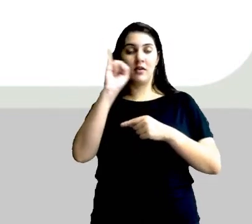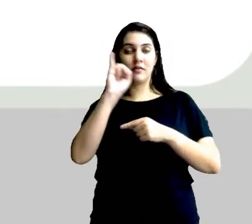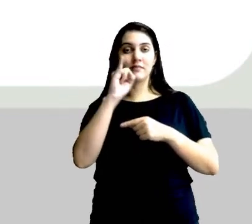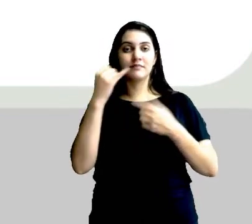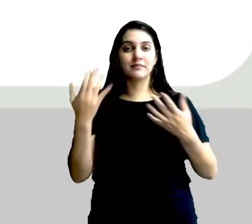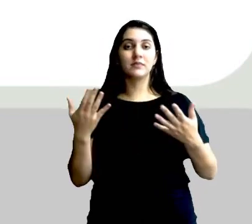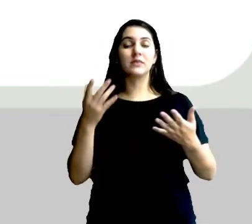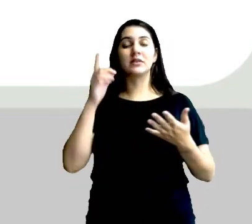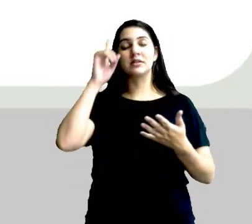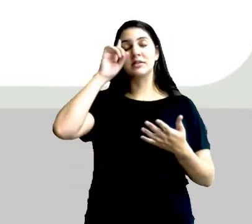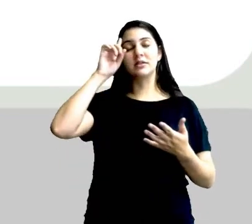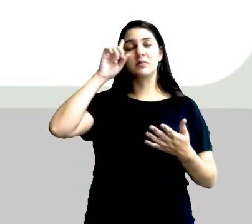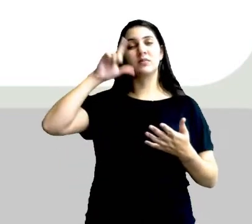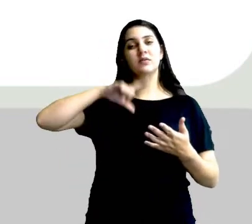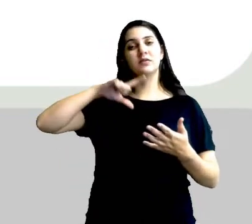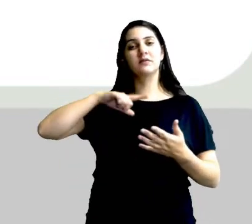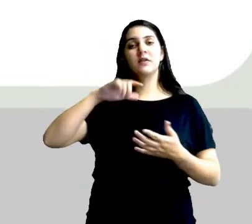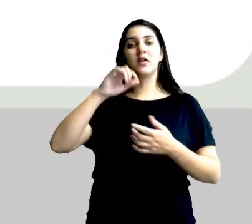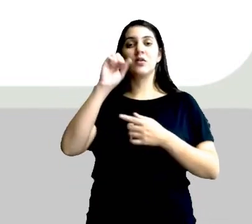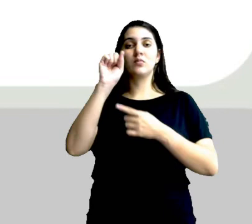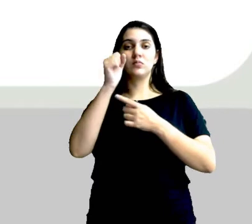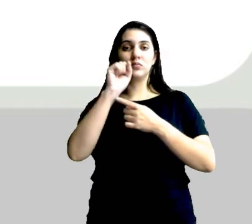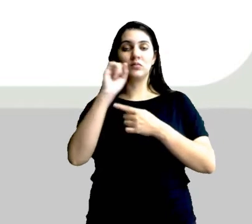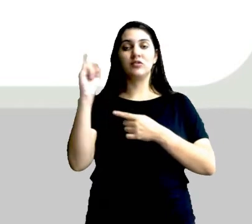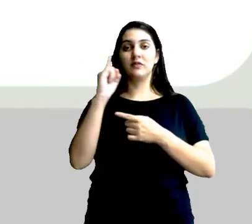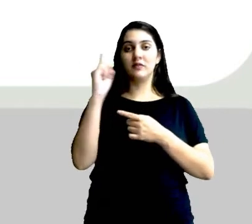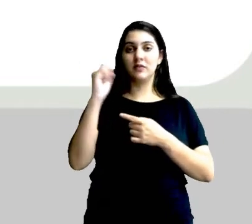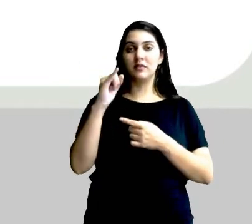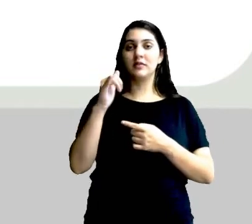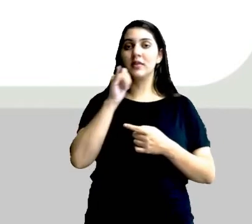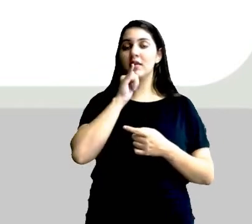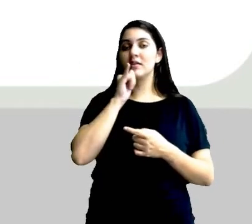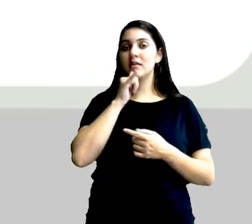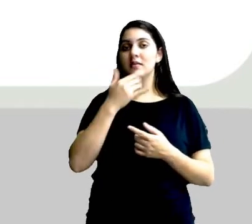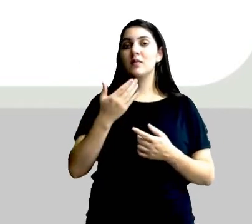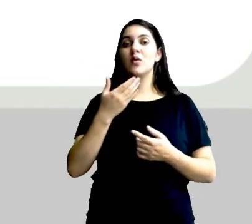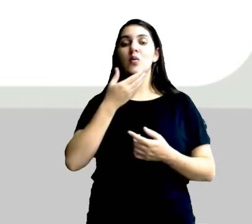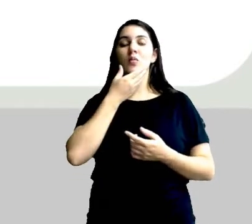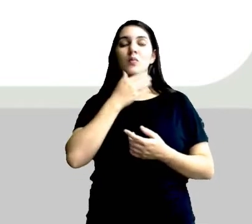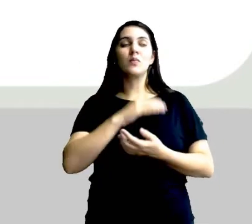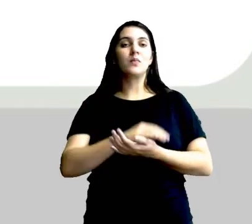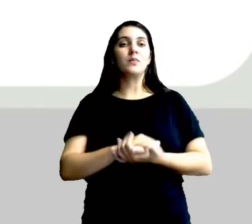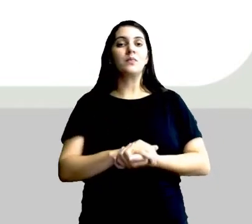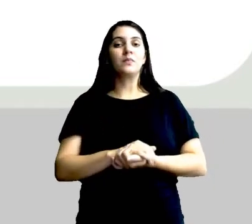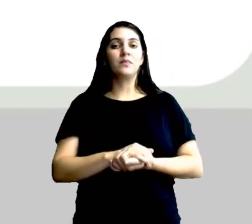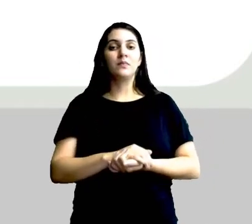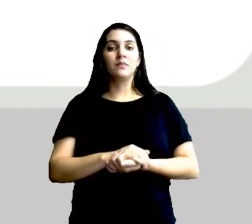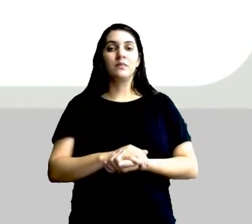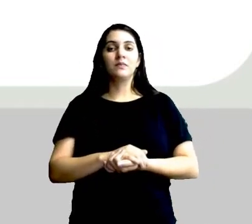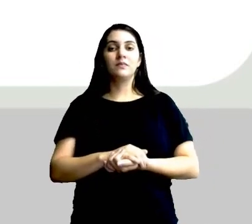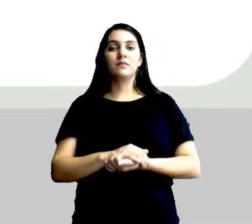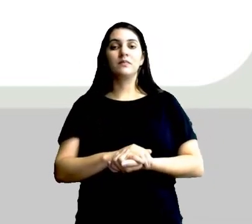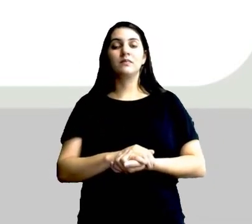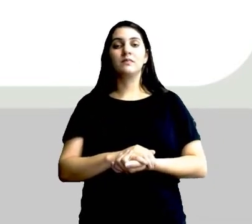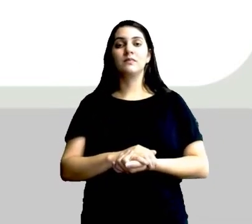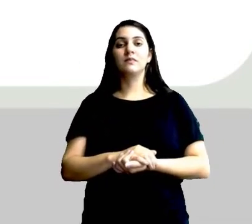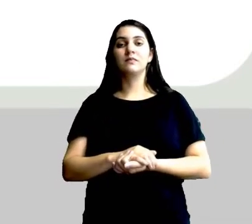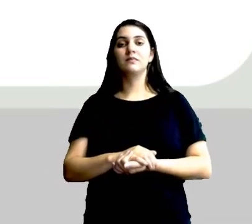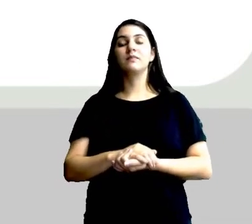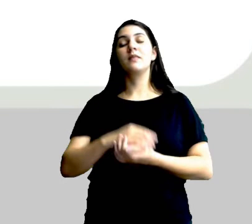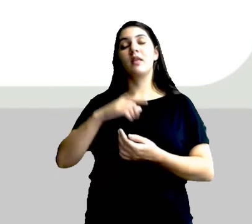Então, toda vez que você tiver um substantivo irregular, nós temos um exemplo, woman e children, você vai